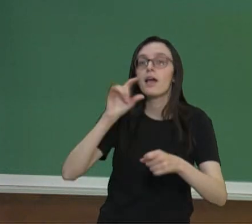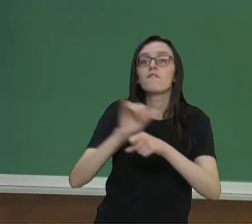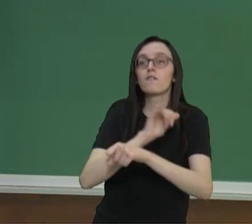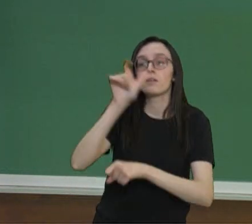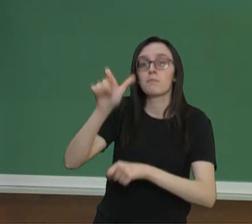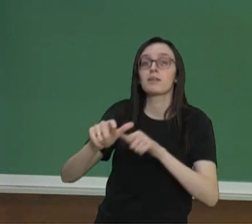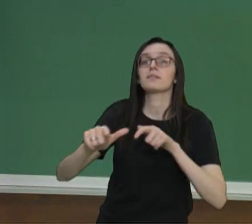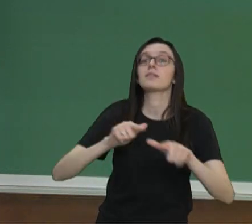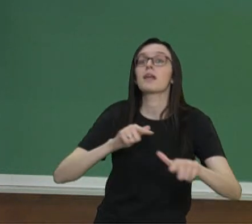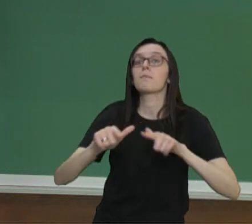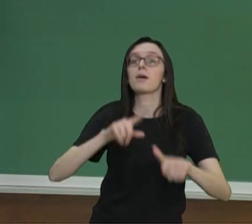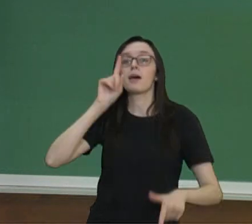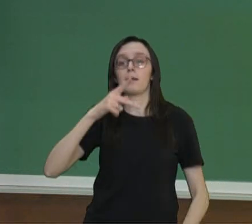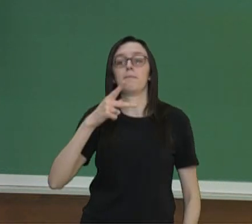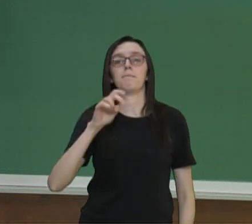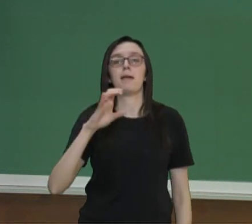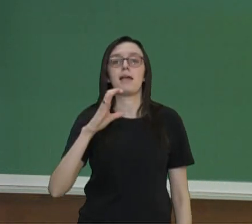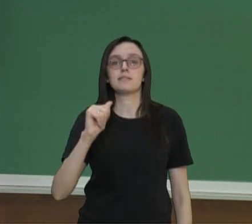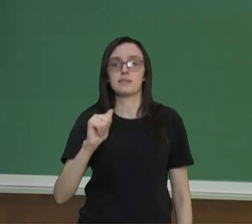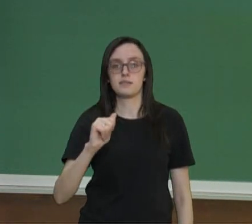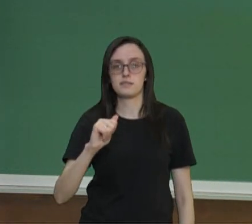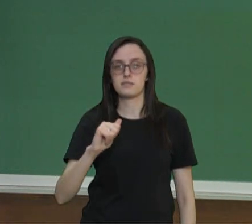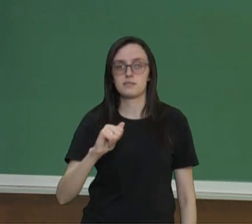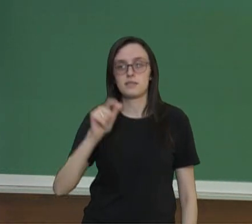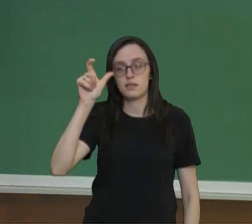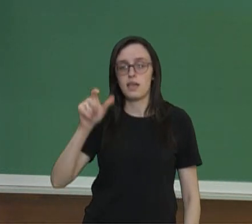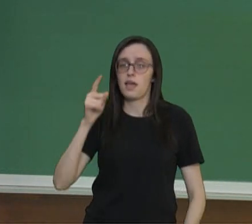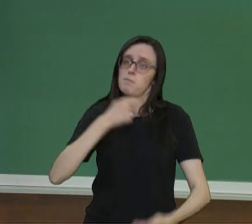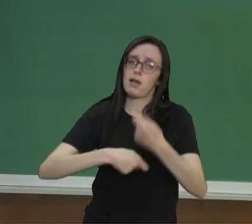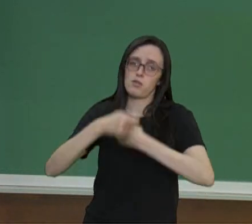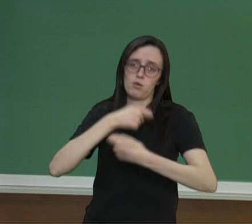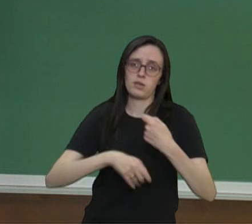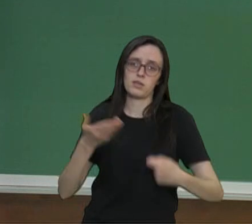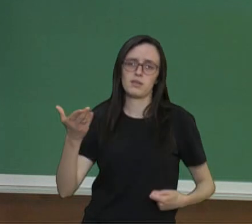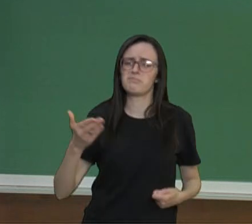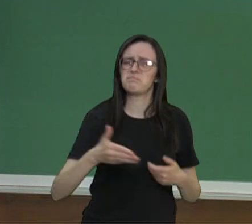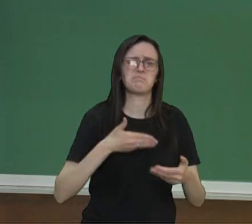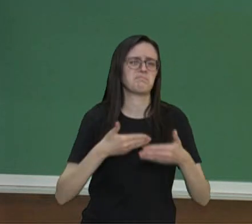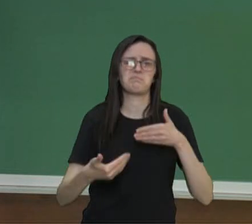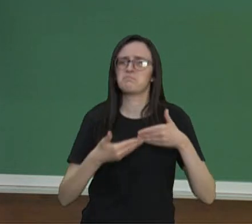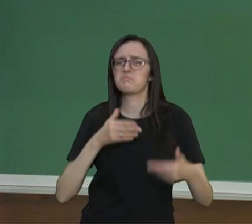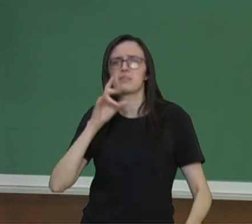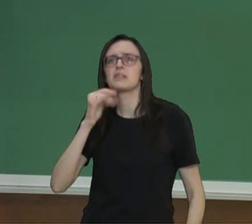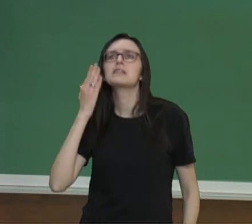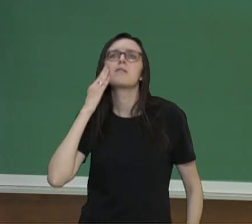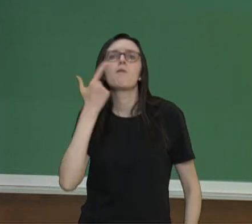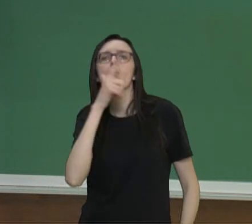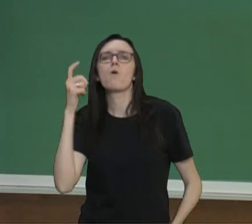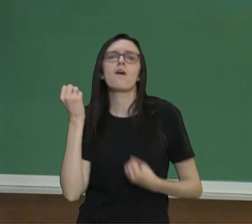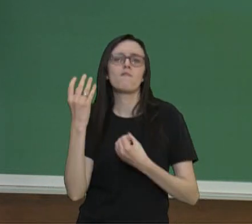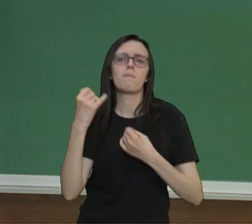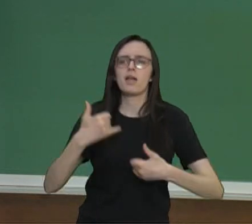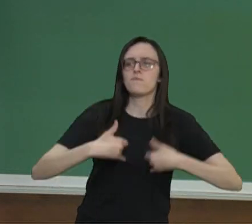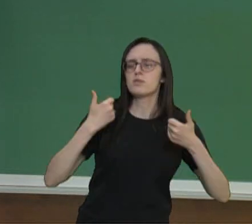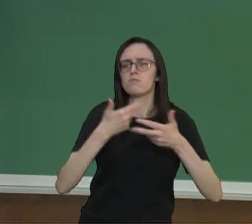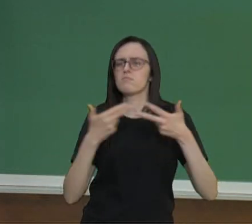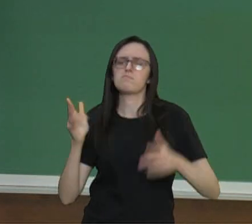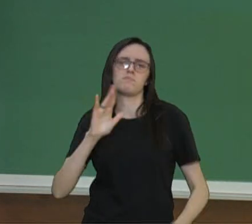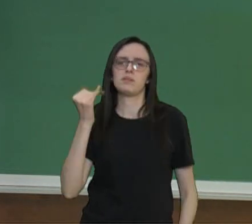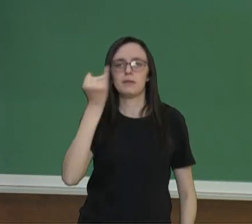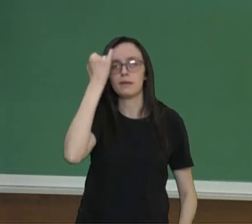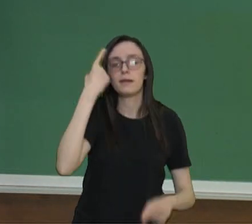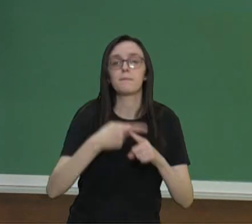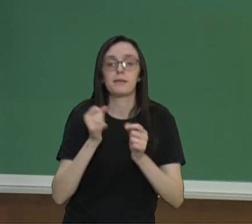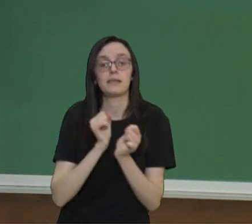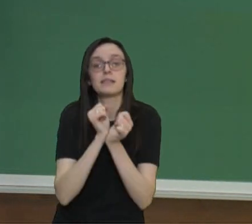de trabalho, uma peça. Está ali uma mercadoria. Não me interessa muito saber exatamente a data de aniversário dele, porque